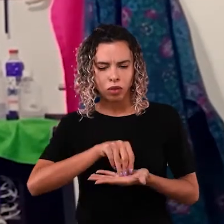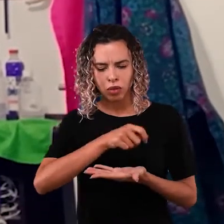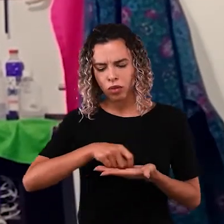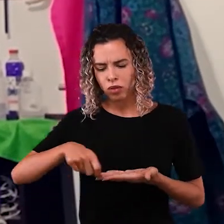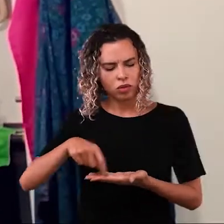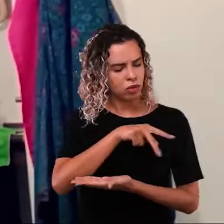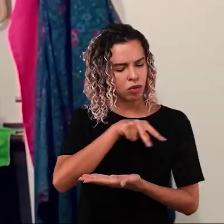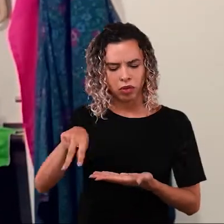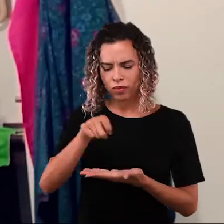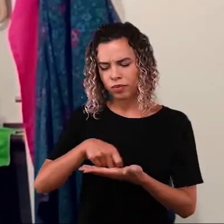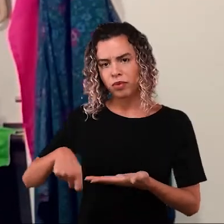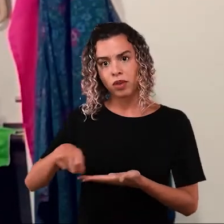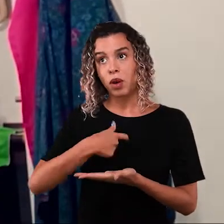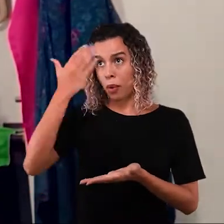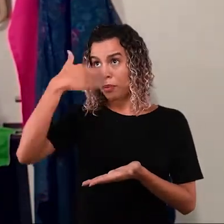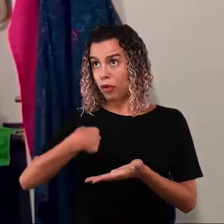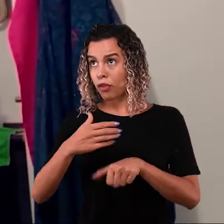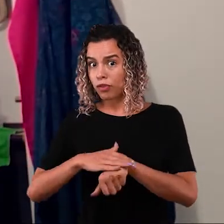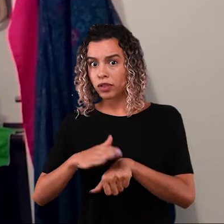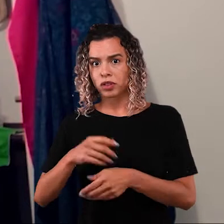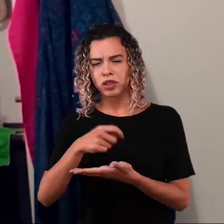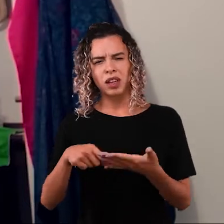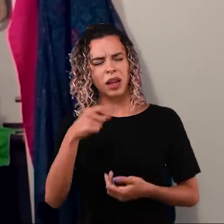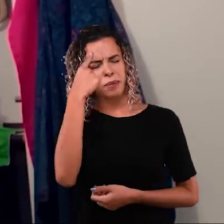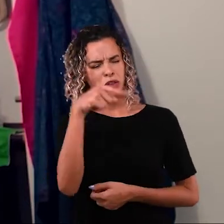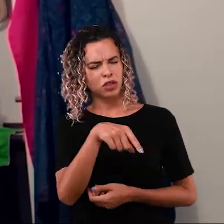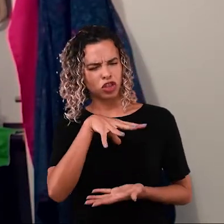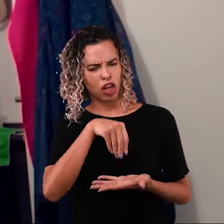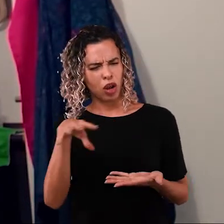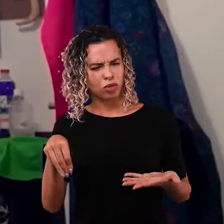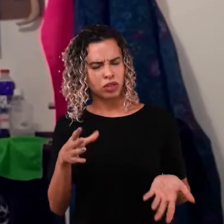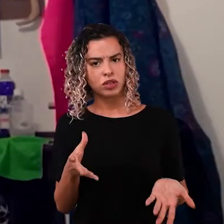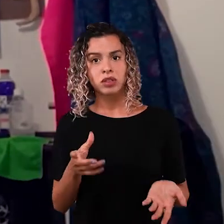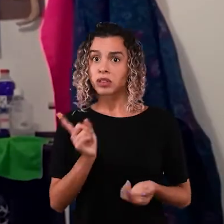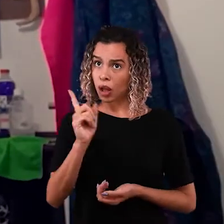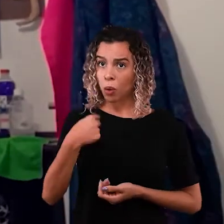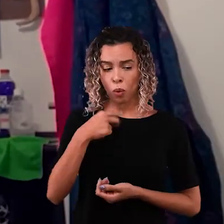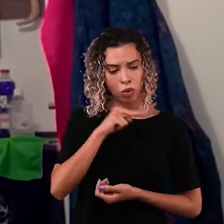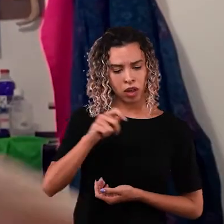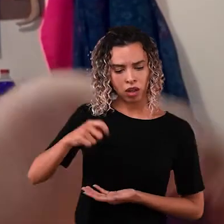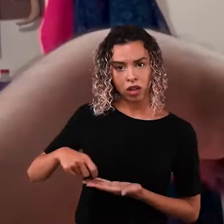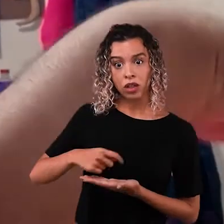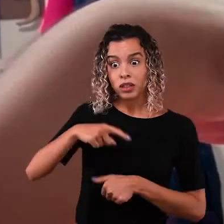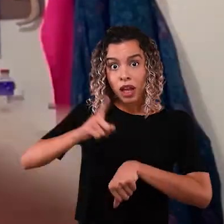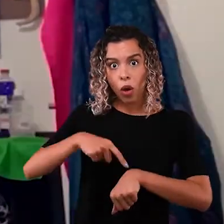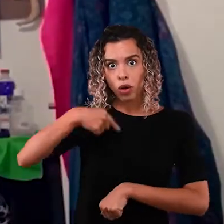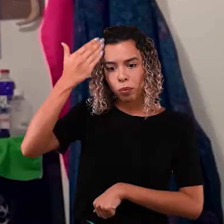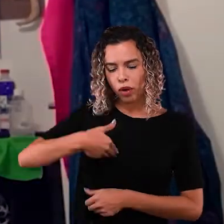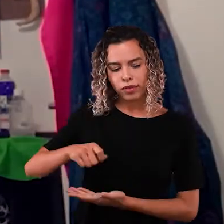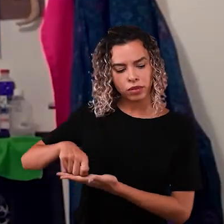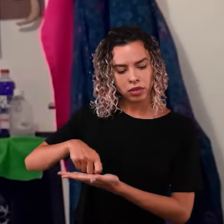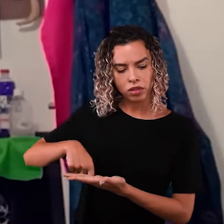usar vegetal. Eu tive que provar para a professora que eu estava fazendo isso, né, que ela achou que era uma Xerox. Eu falei, não, eu desenho olhando. Eu tive que provar para ela na hora,